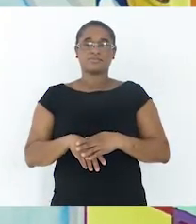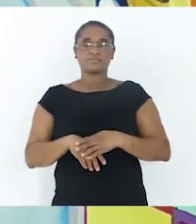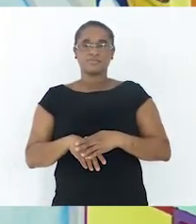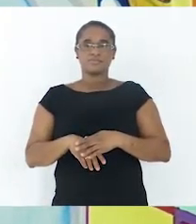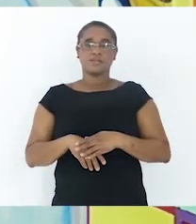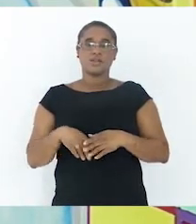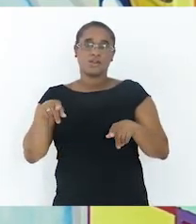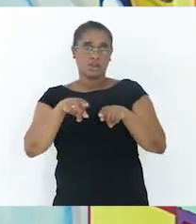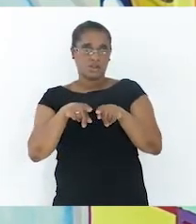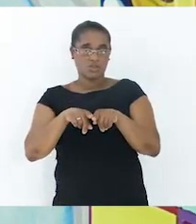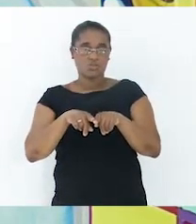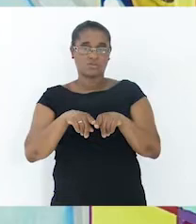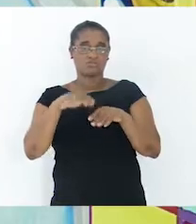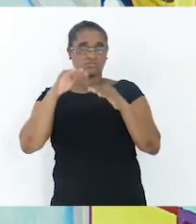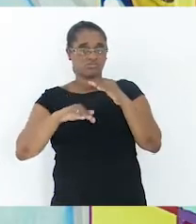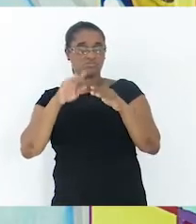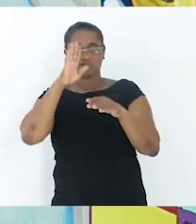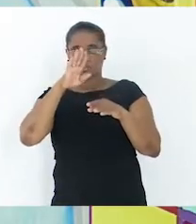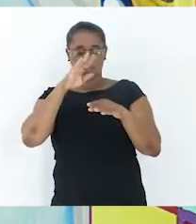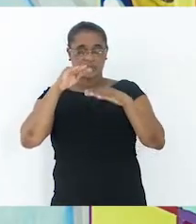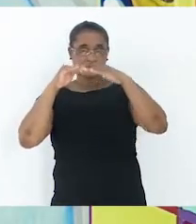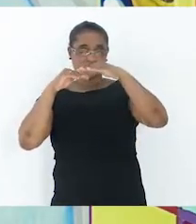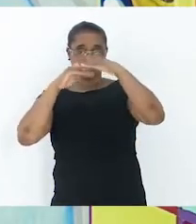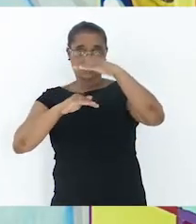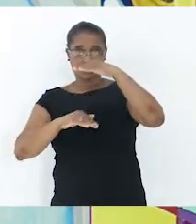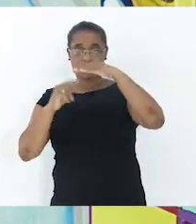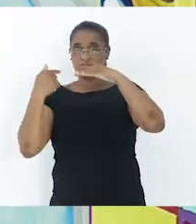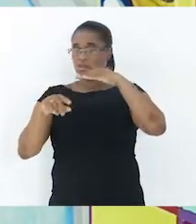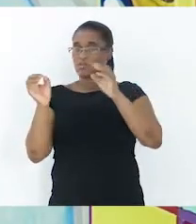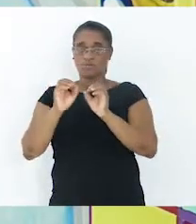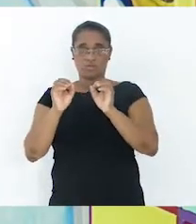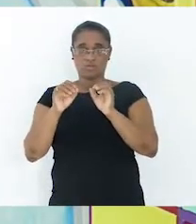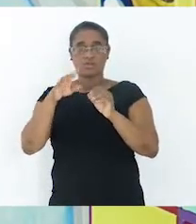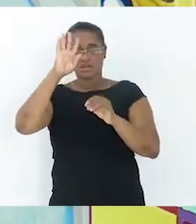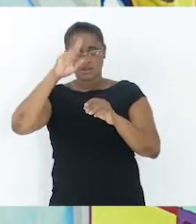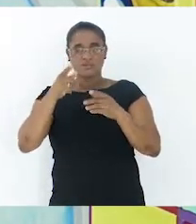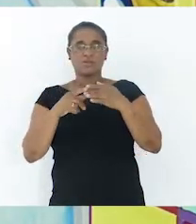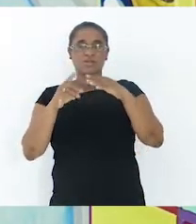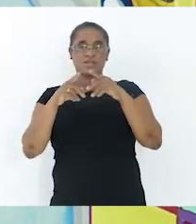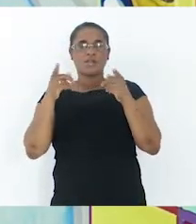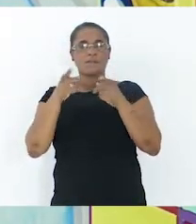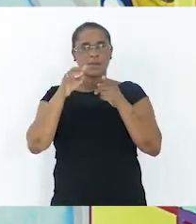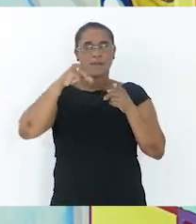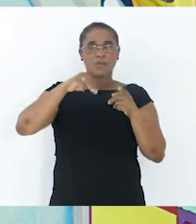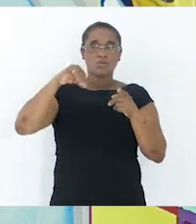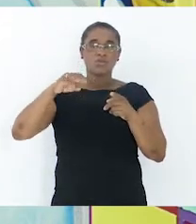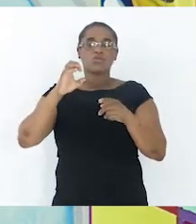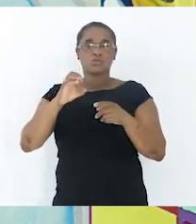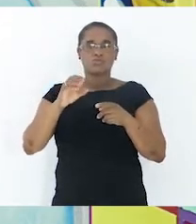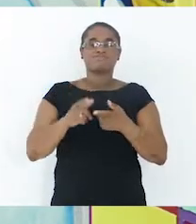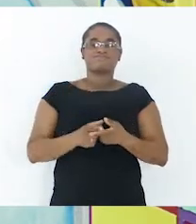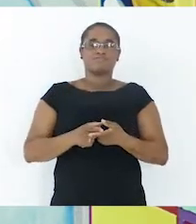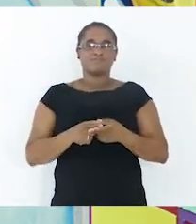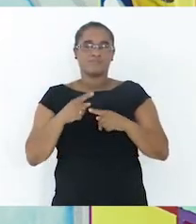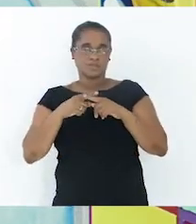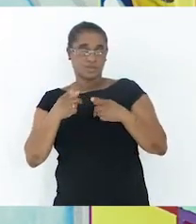mesmo denominador. Já sabe, se não tem mesmo denominador, devemos fazer o mínimo múltiplo comum, tá certo? No exercício